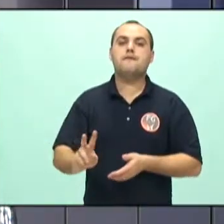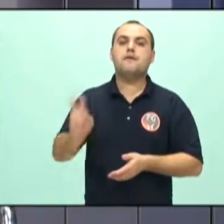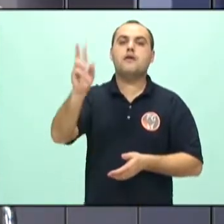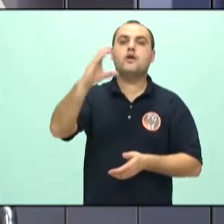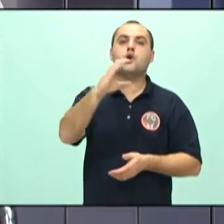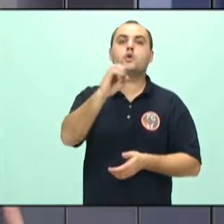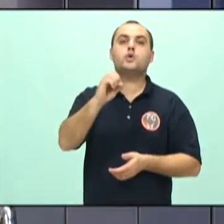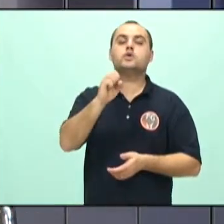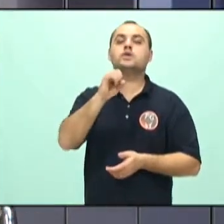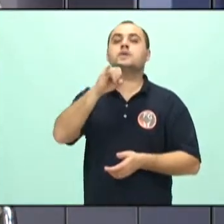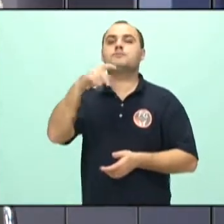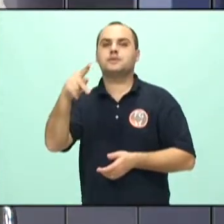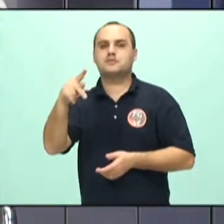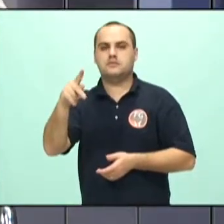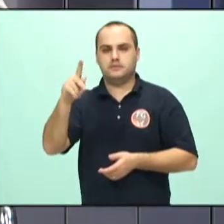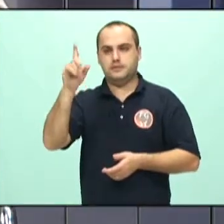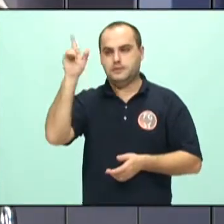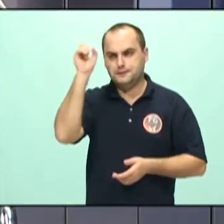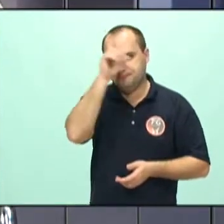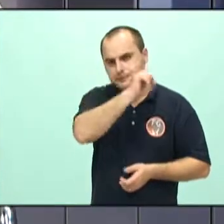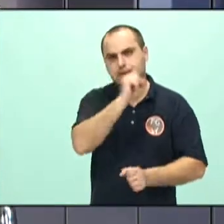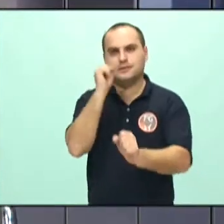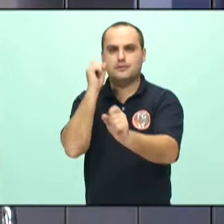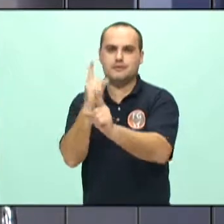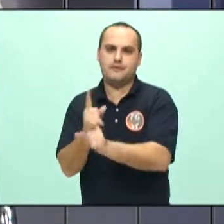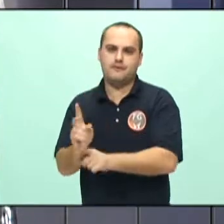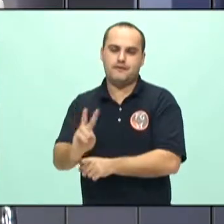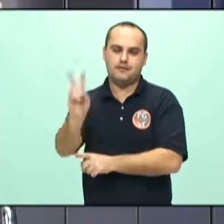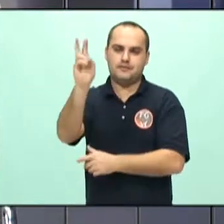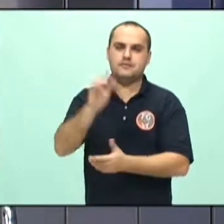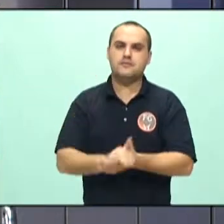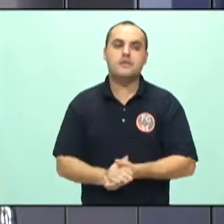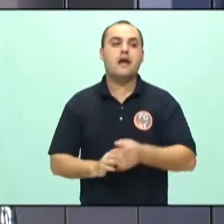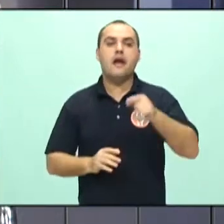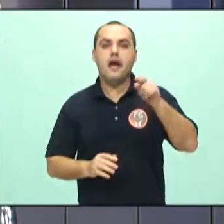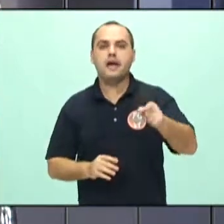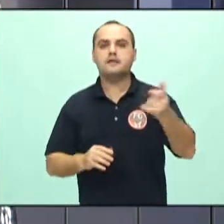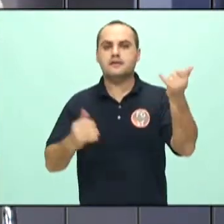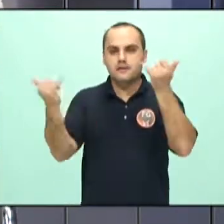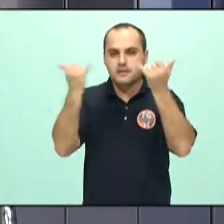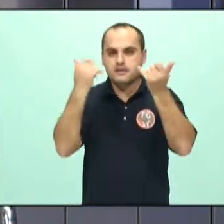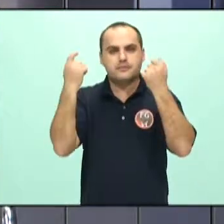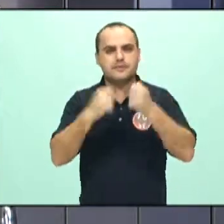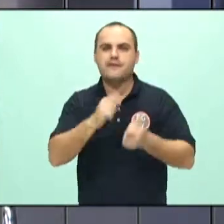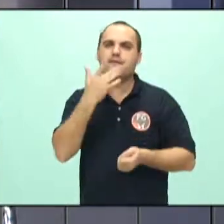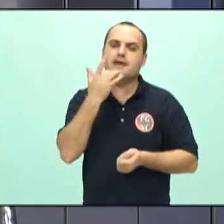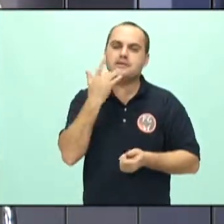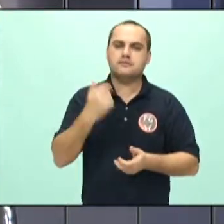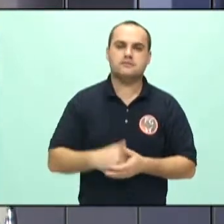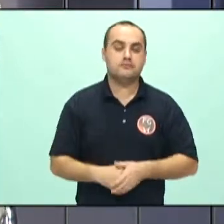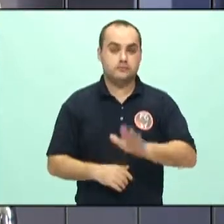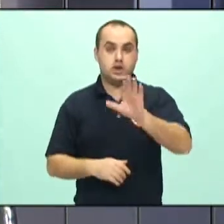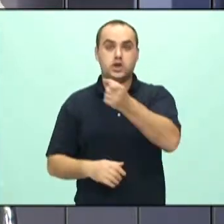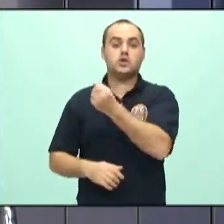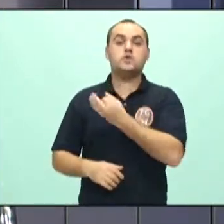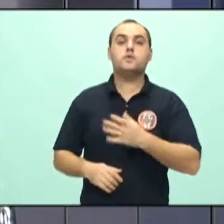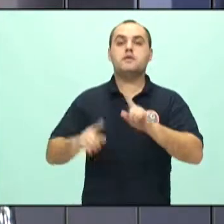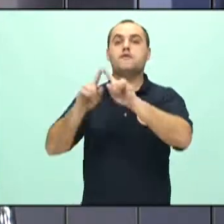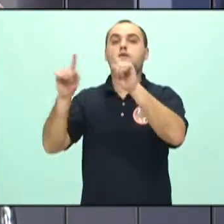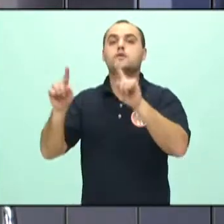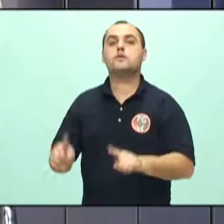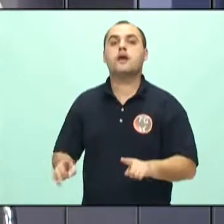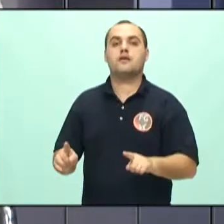COSIP, vai ter dificuldade. Essa informação deveria vir de forma compilada. Quantos servidores tem no município de Itajaí hoje? Quanto